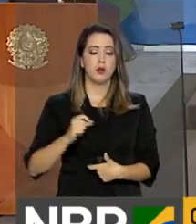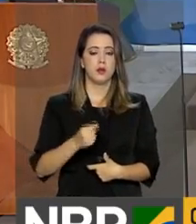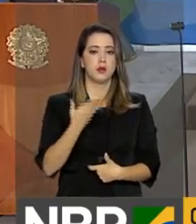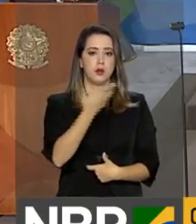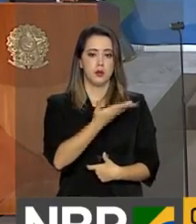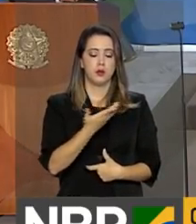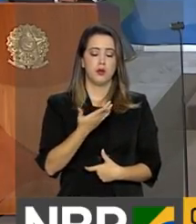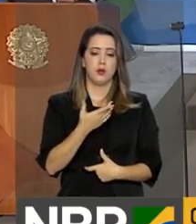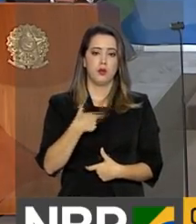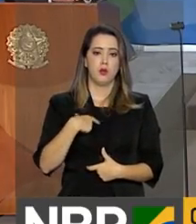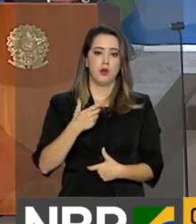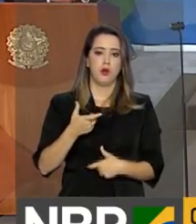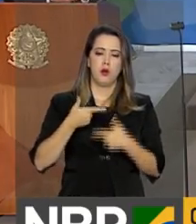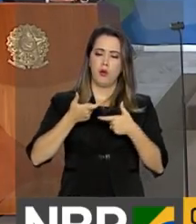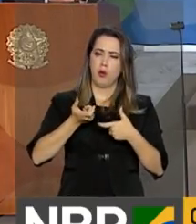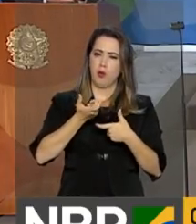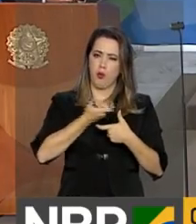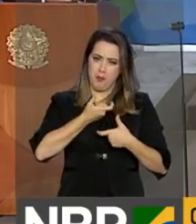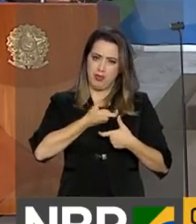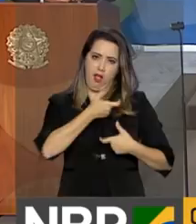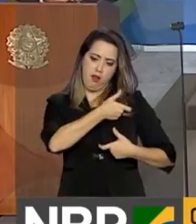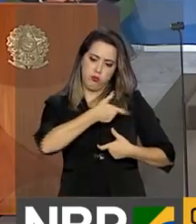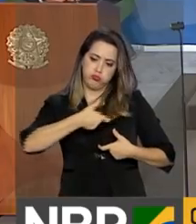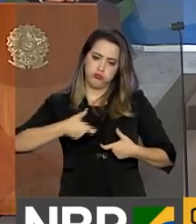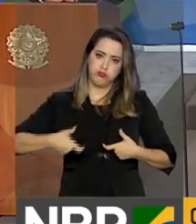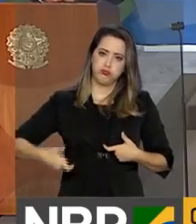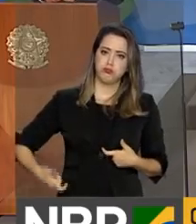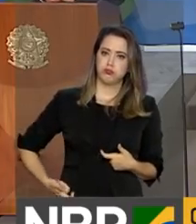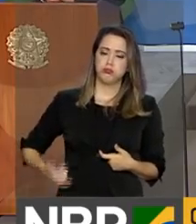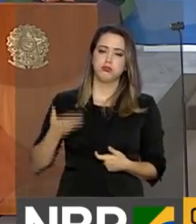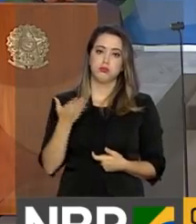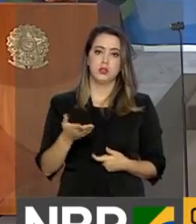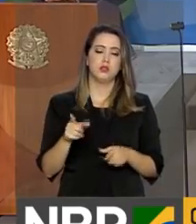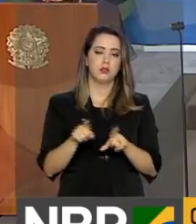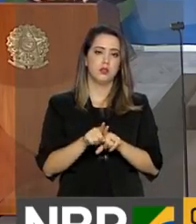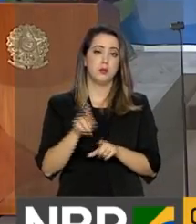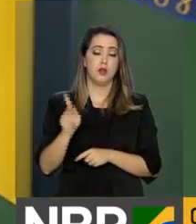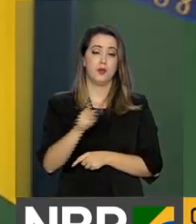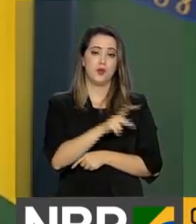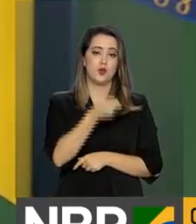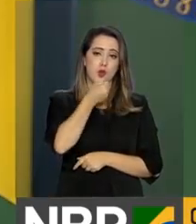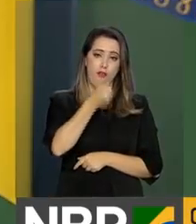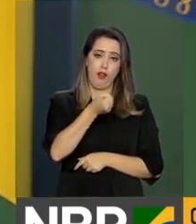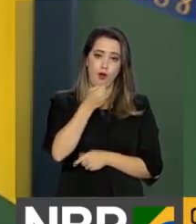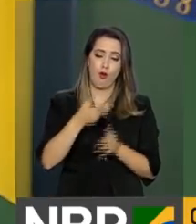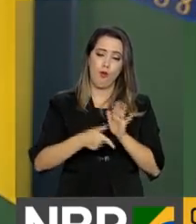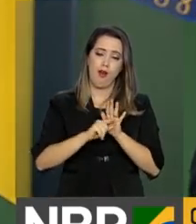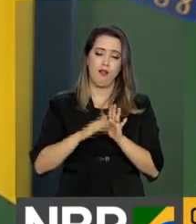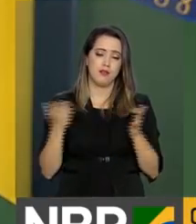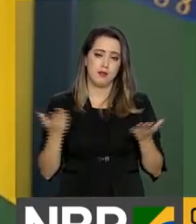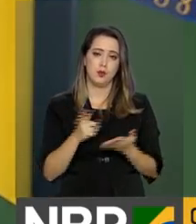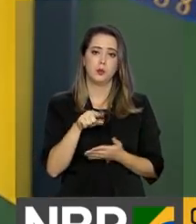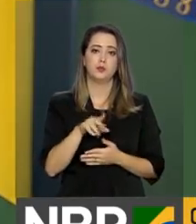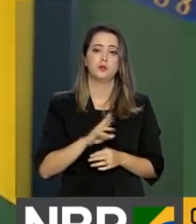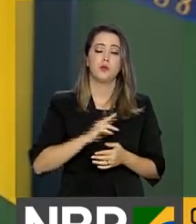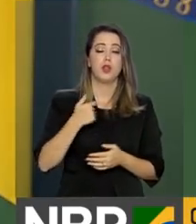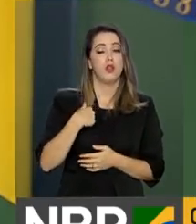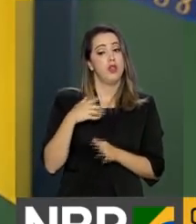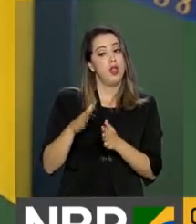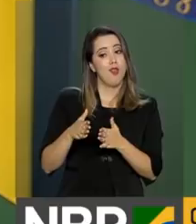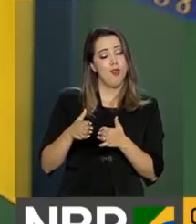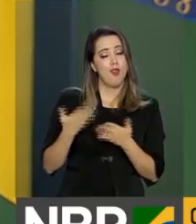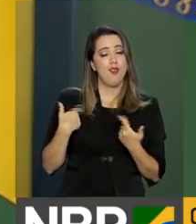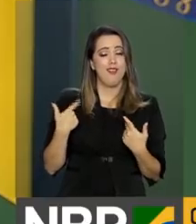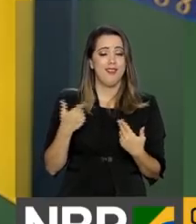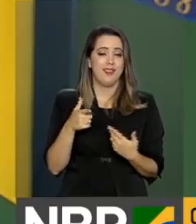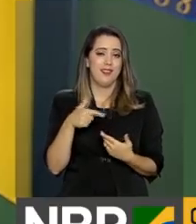acabou de fazer o seu discurso. E eu apenas tomei a liberdade de relacionar,